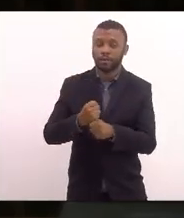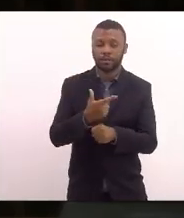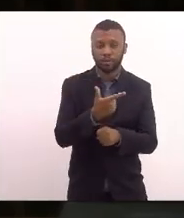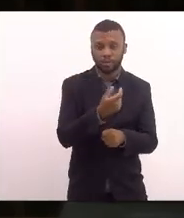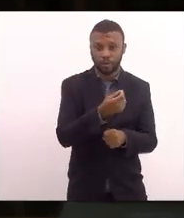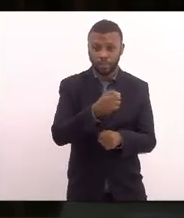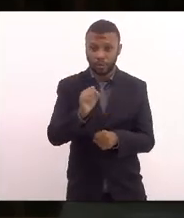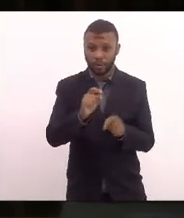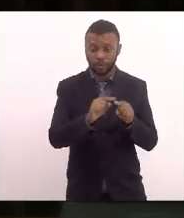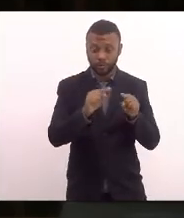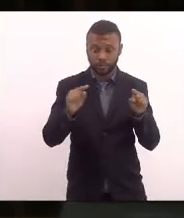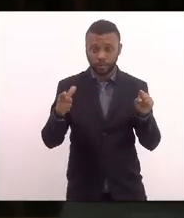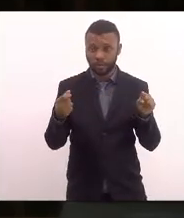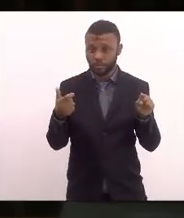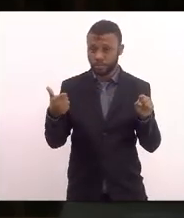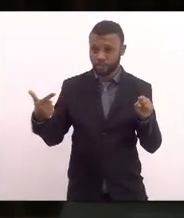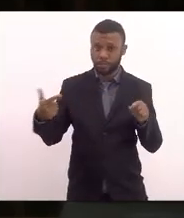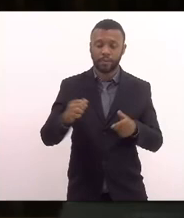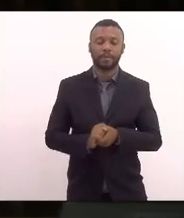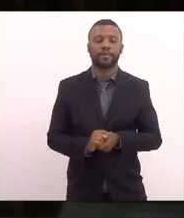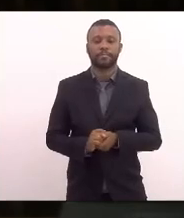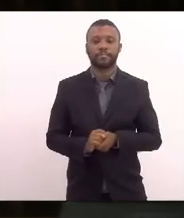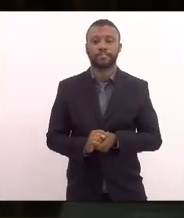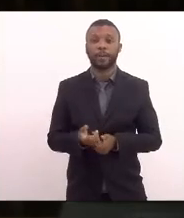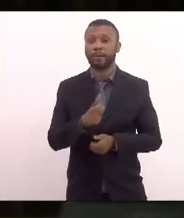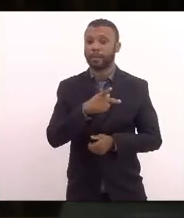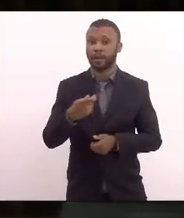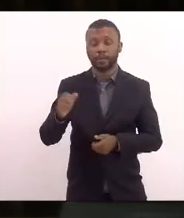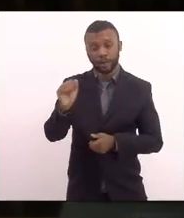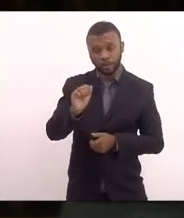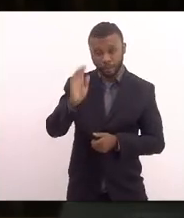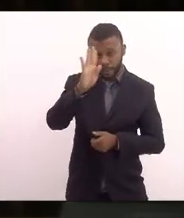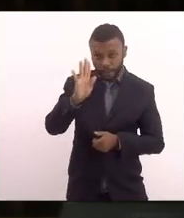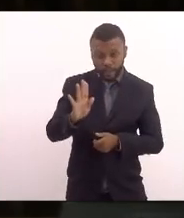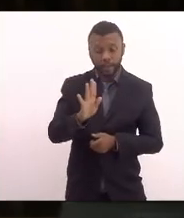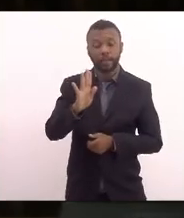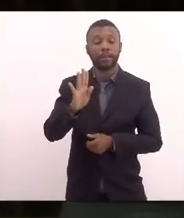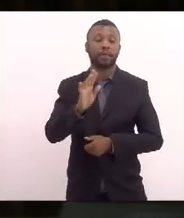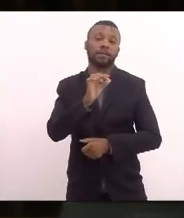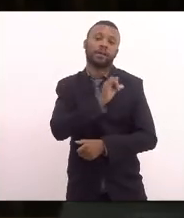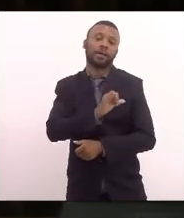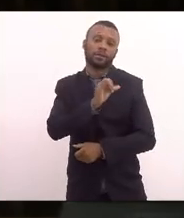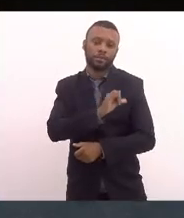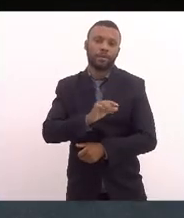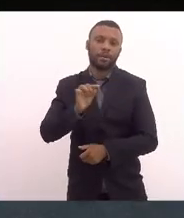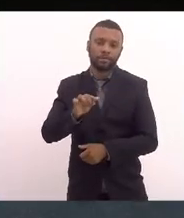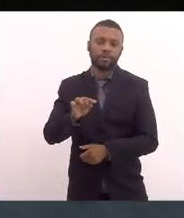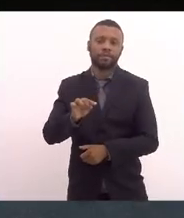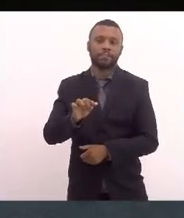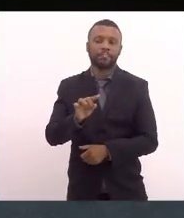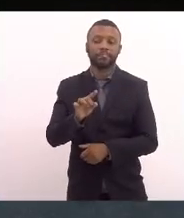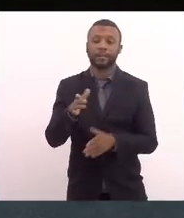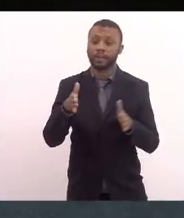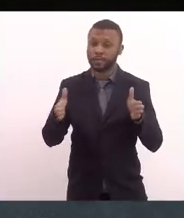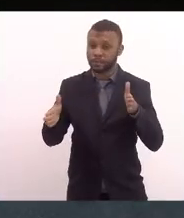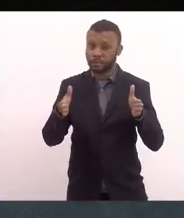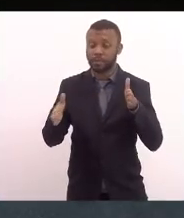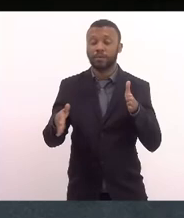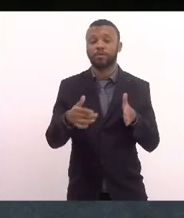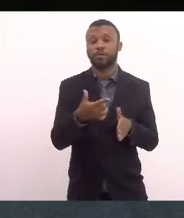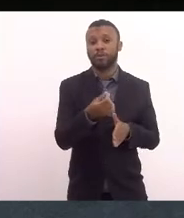2008-2012, presidente da Associação Brasileira de Enfermagem, Seção RJ, gestão